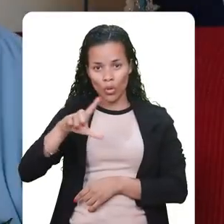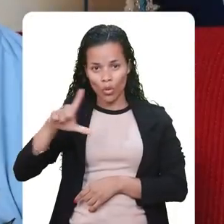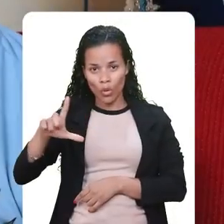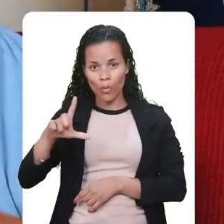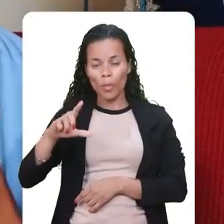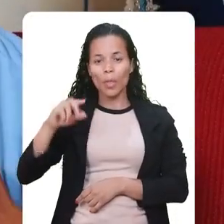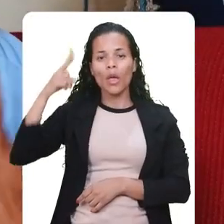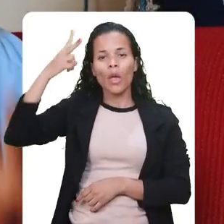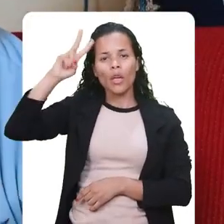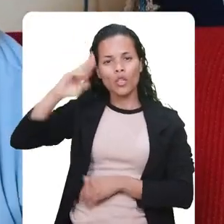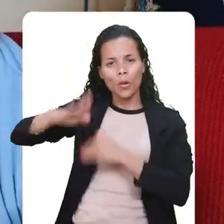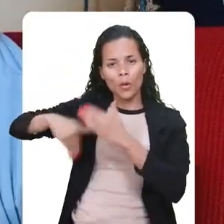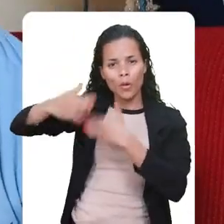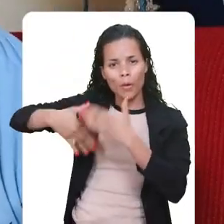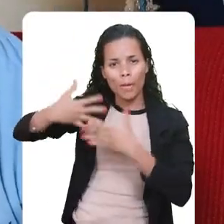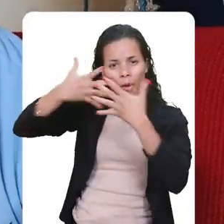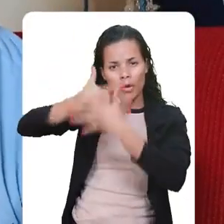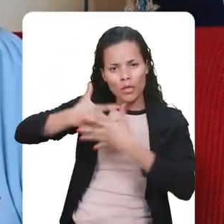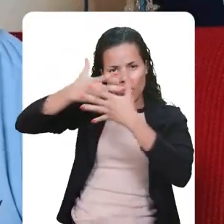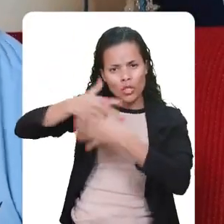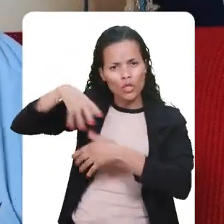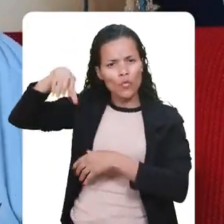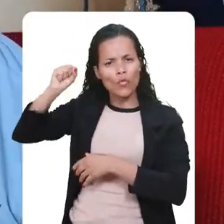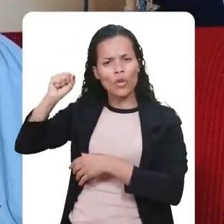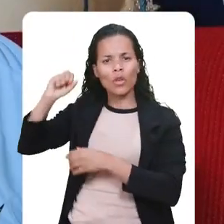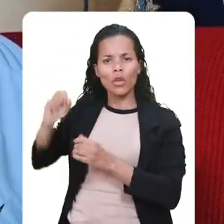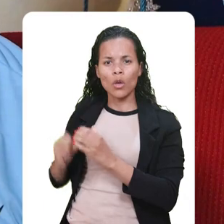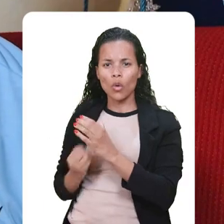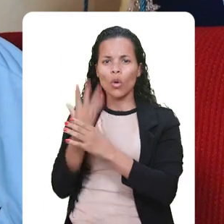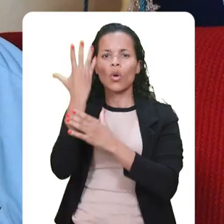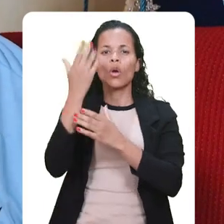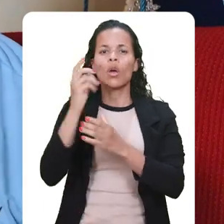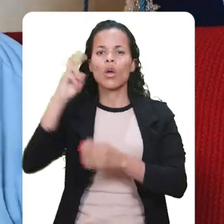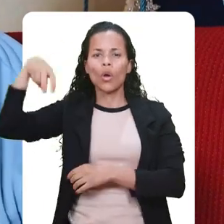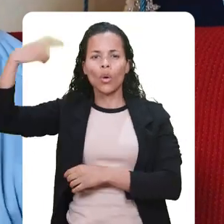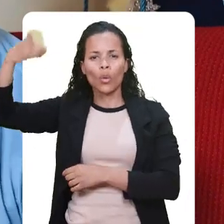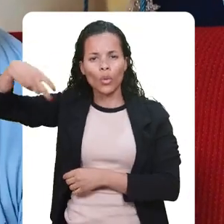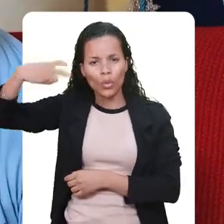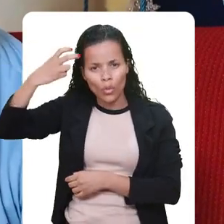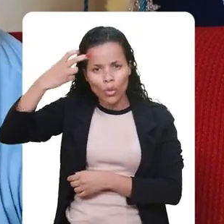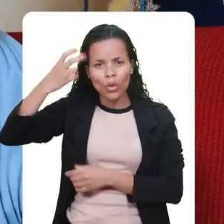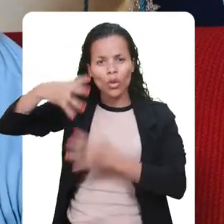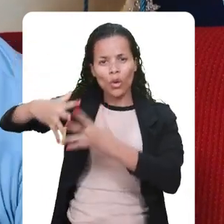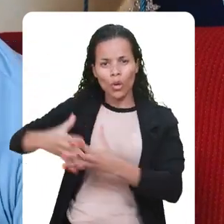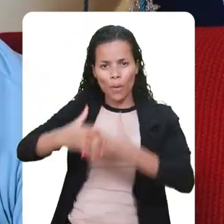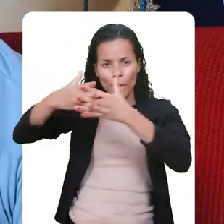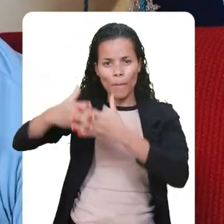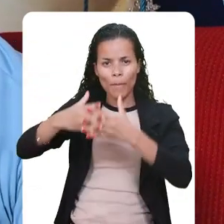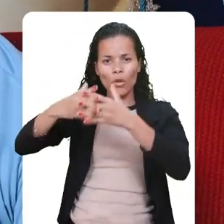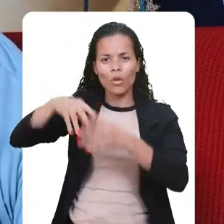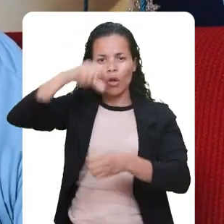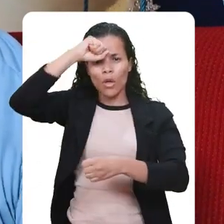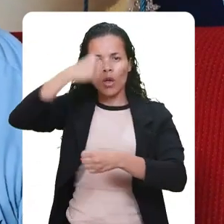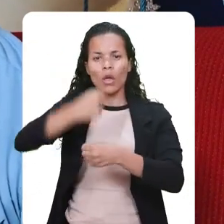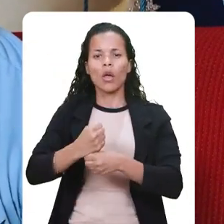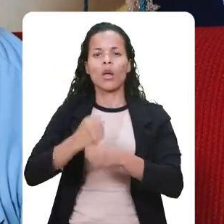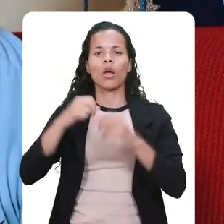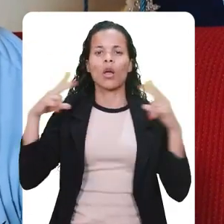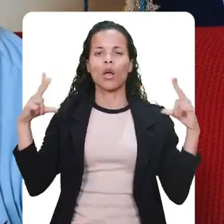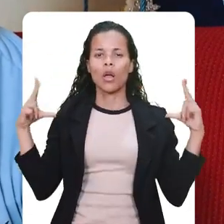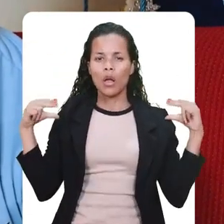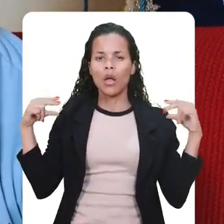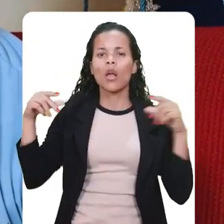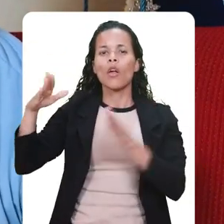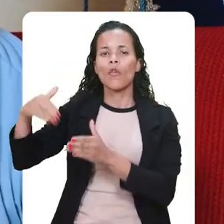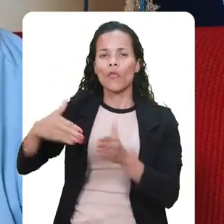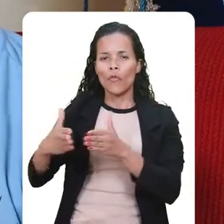A história que eu mais ouvi foi o surgimento dessa cultura ter vindo através dos caminhoneiros, que faziam a